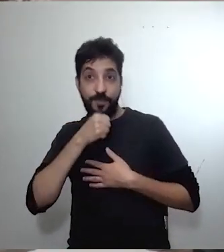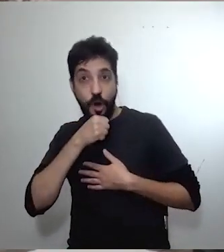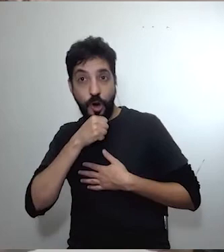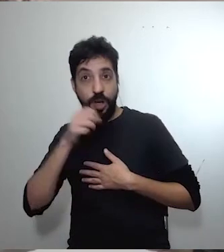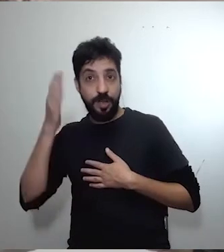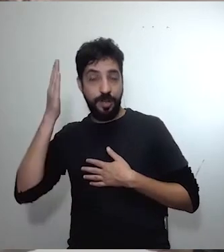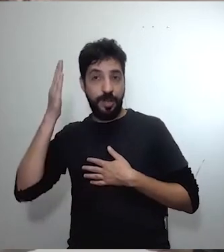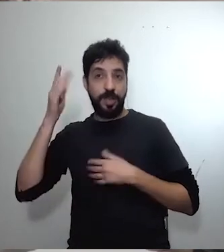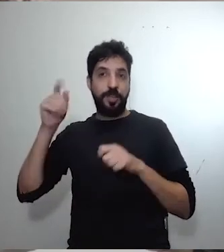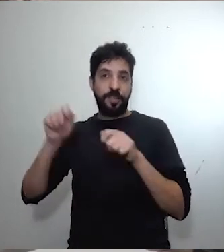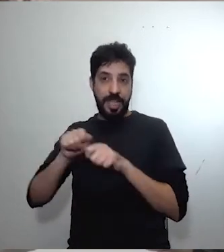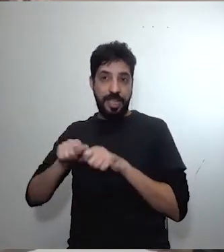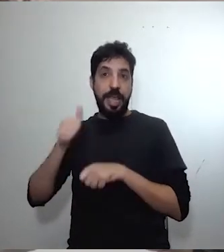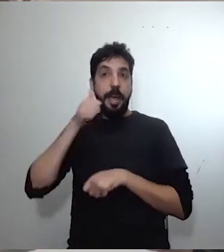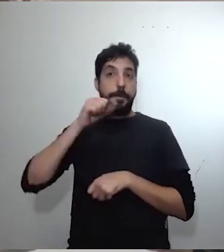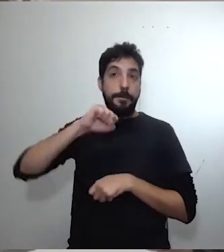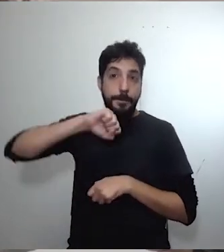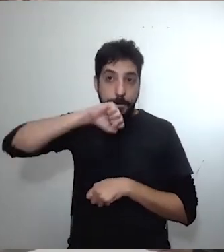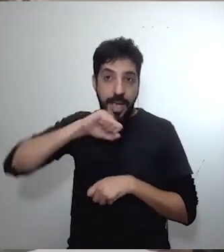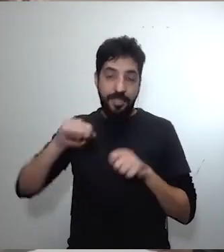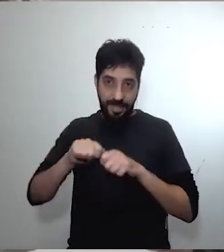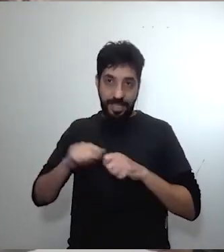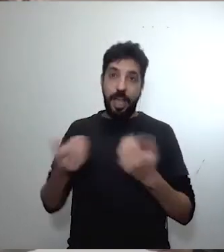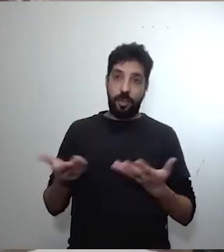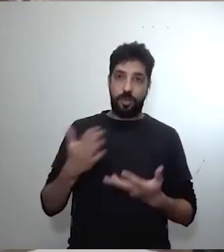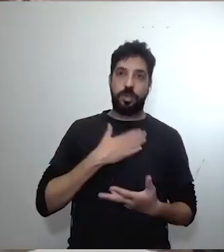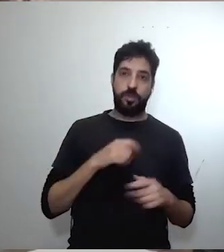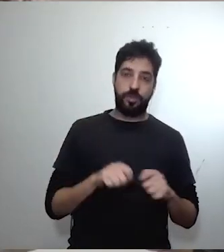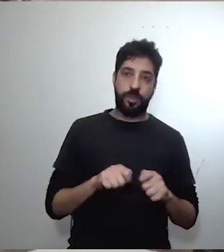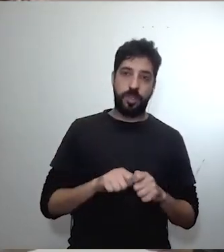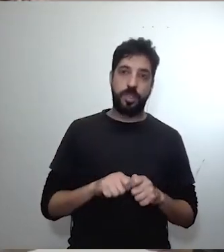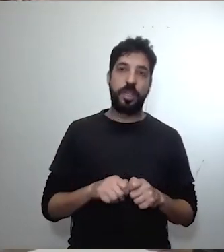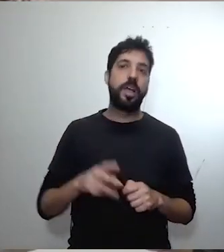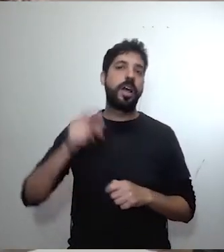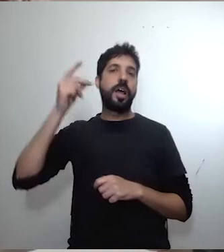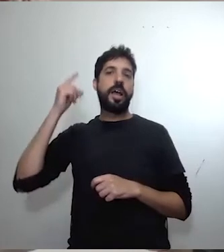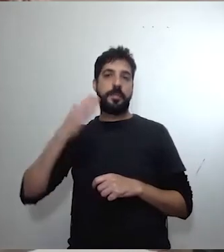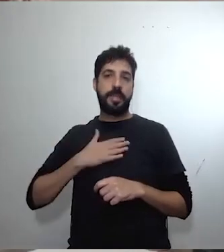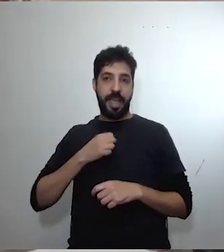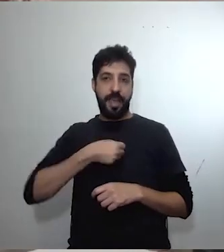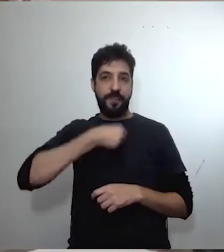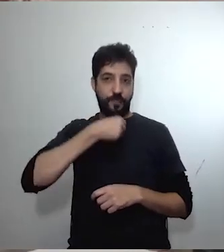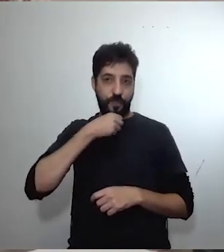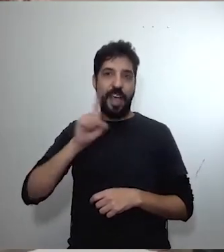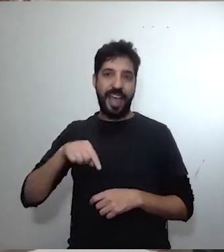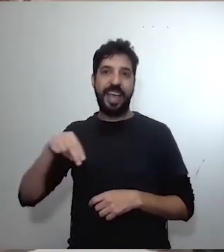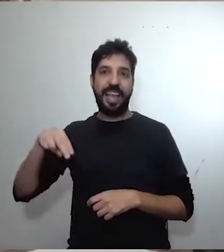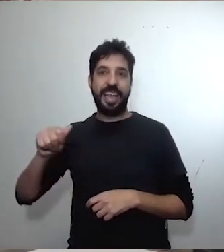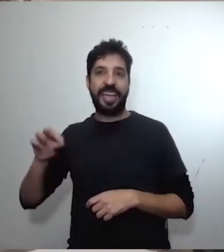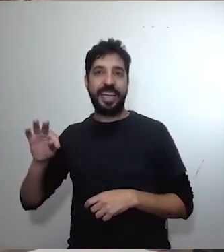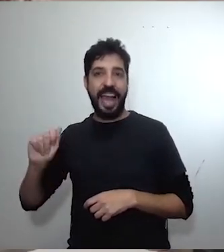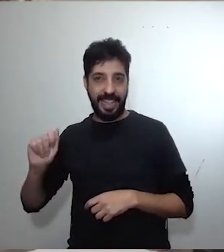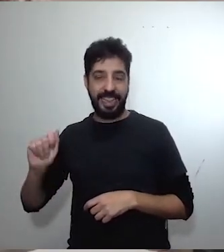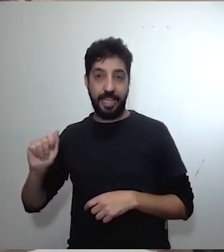minha mãe, agora eu faço também. Eu fiz muito com a minha avó e com a minha mãe. Na época da minha avó era nata, né? Juntava-se